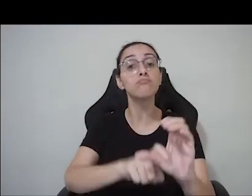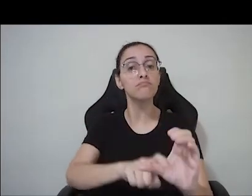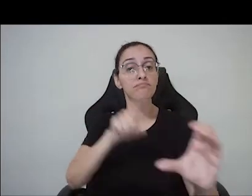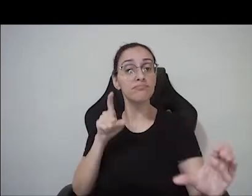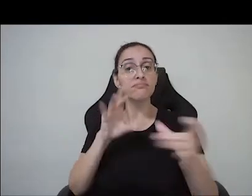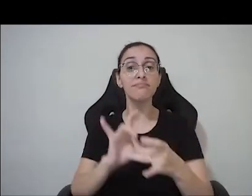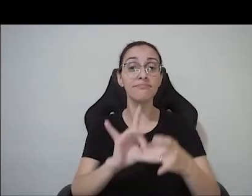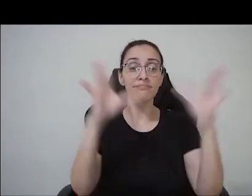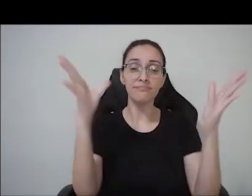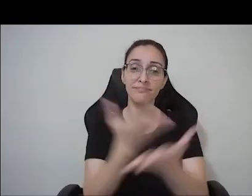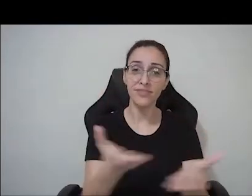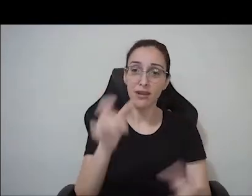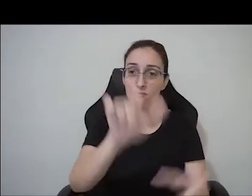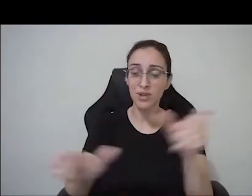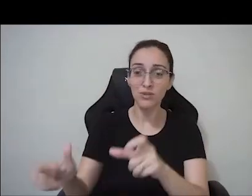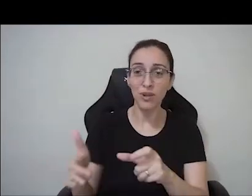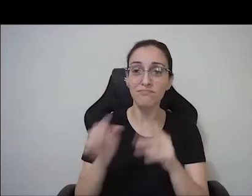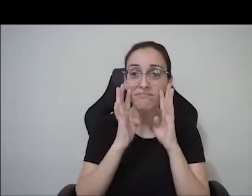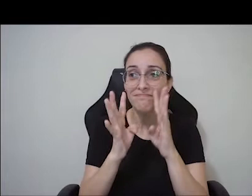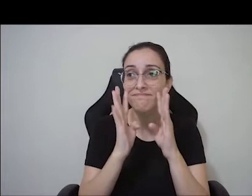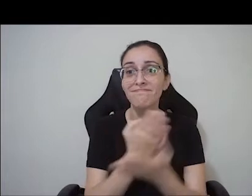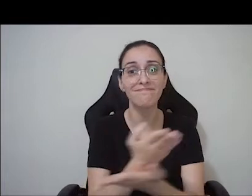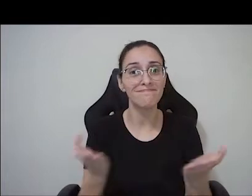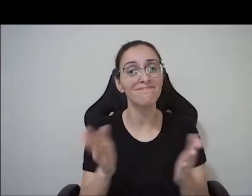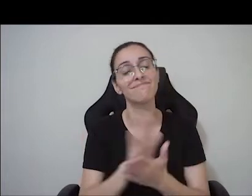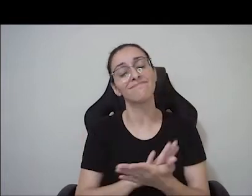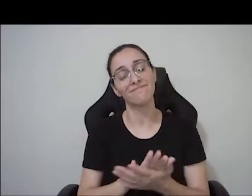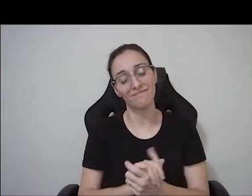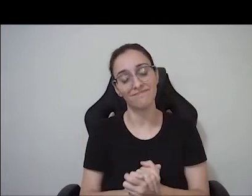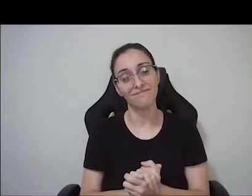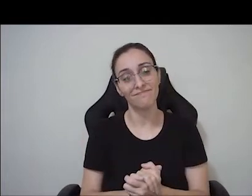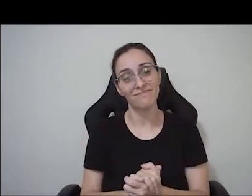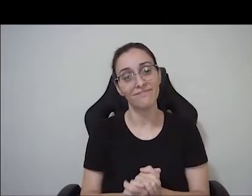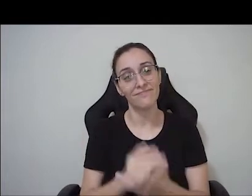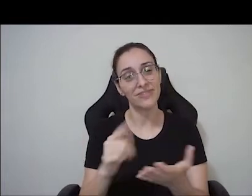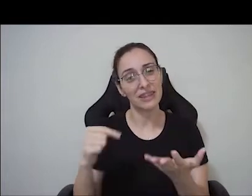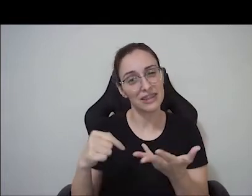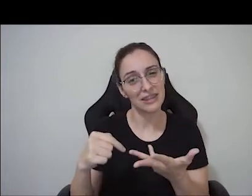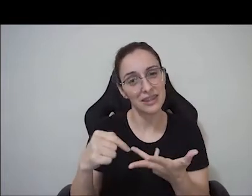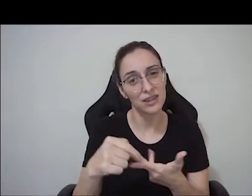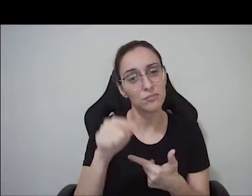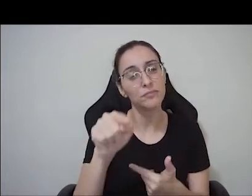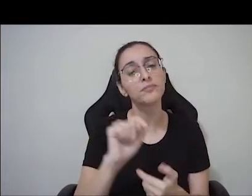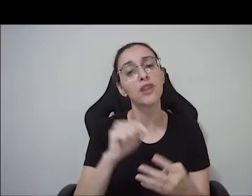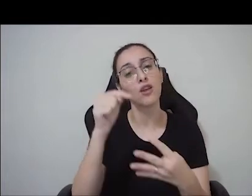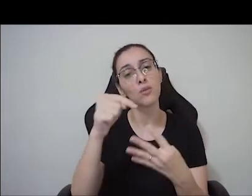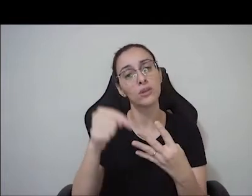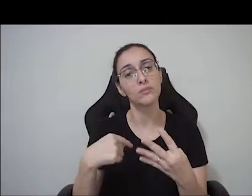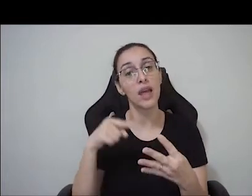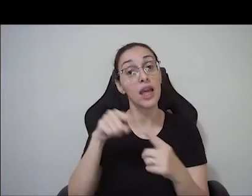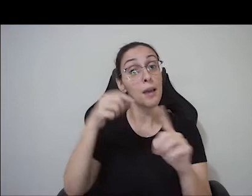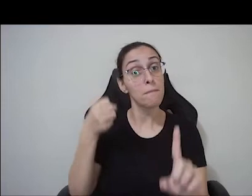sendo visto, não está sendo ouvido muitas vezes. E eu vou te dar 4 razões, que são elas: o